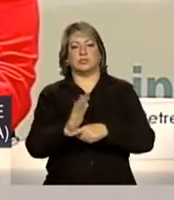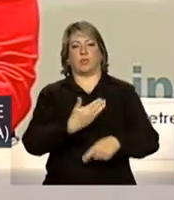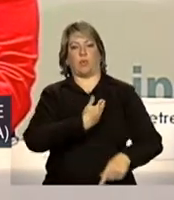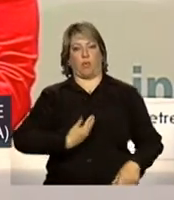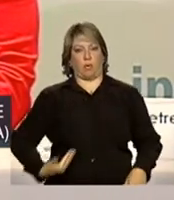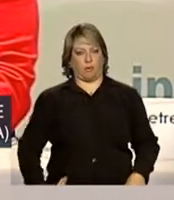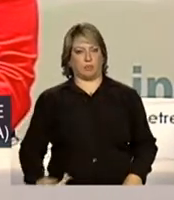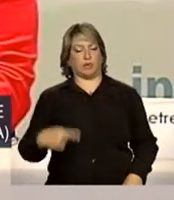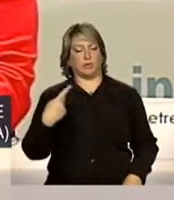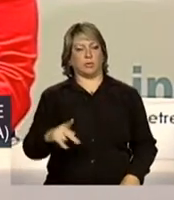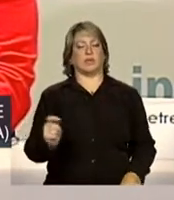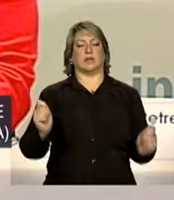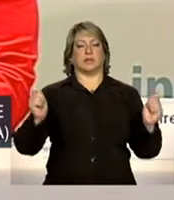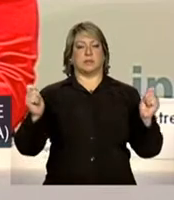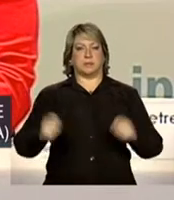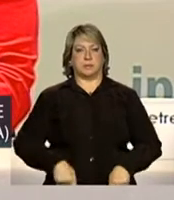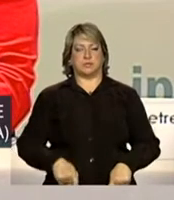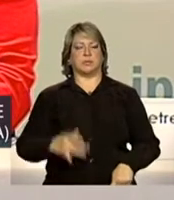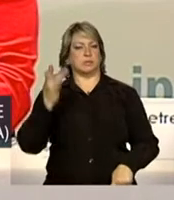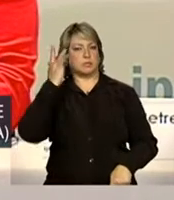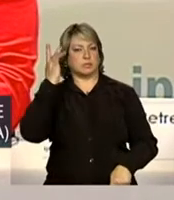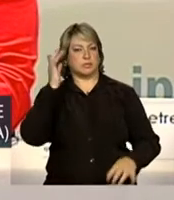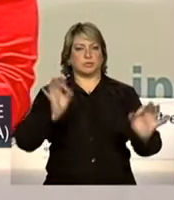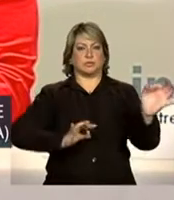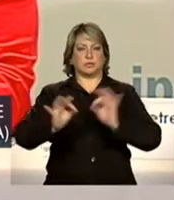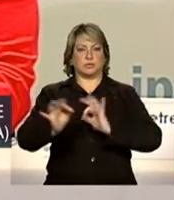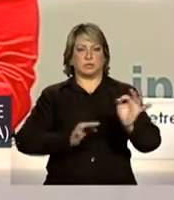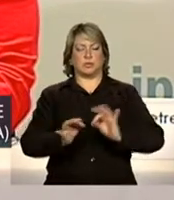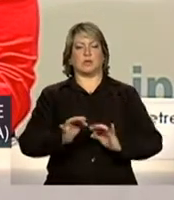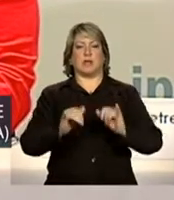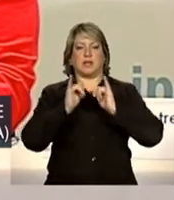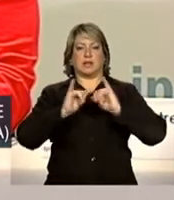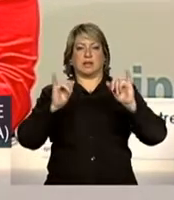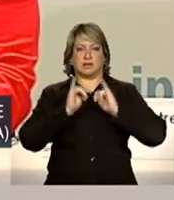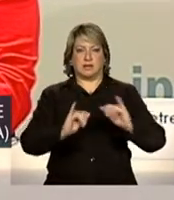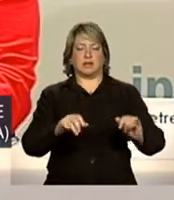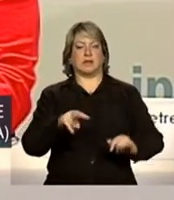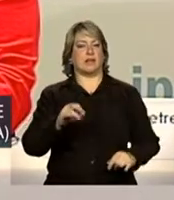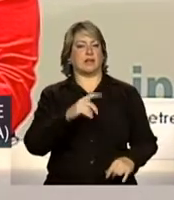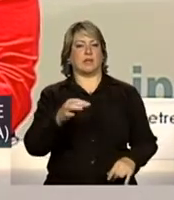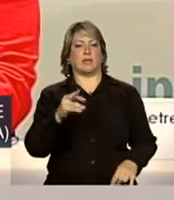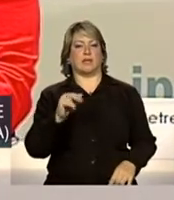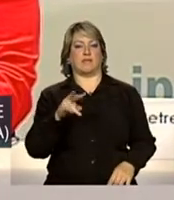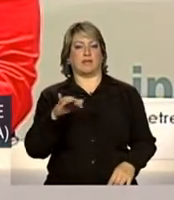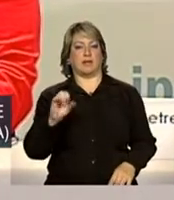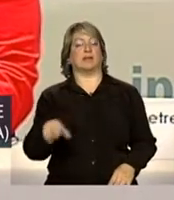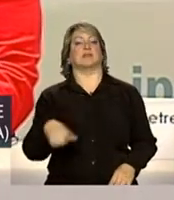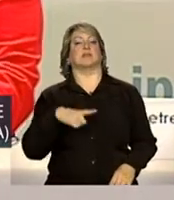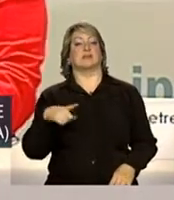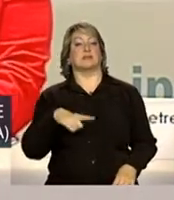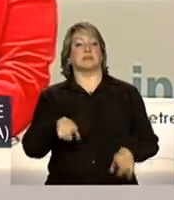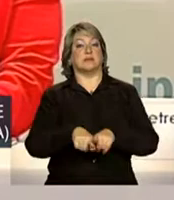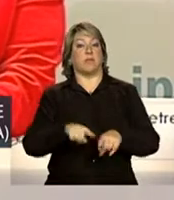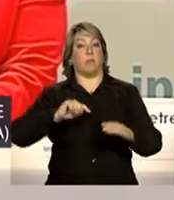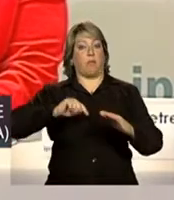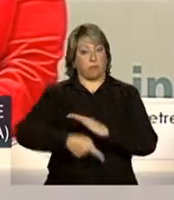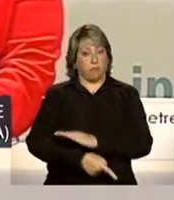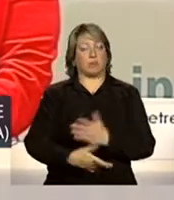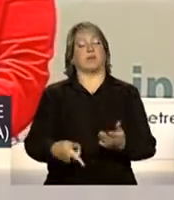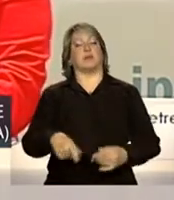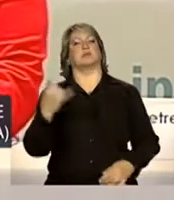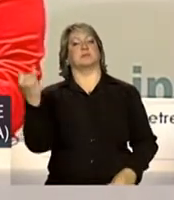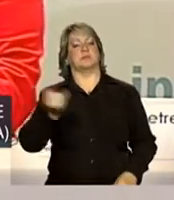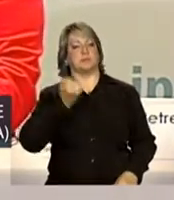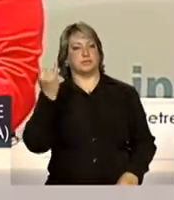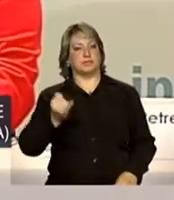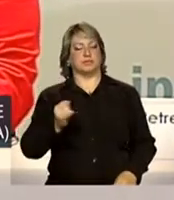sua capacidade de lidar e organizar dados não triviais é o seu grande diferenciador, é a base do projeto do